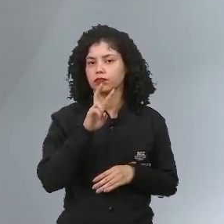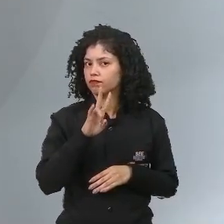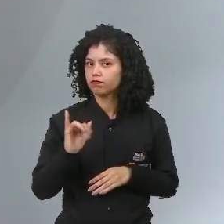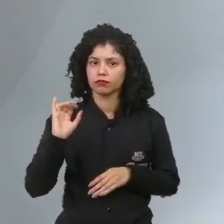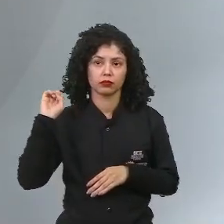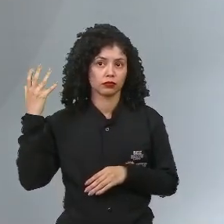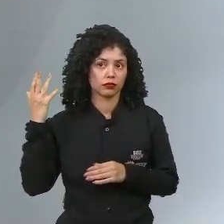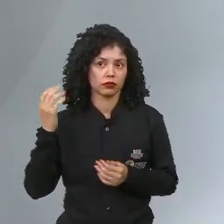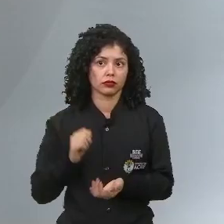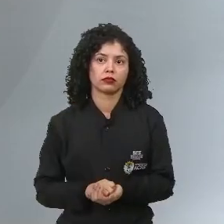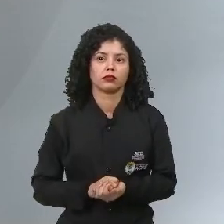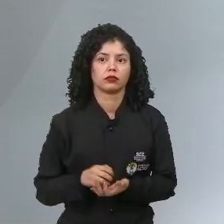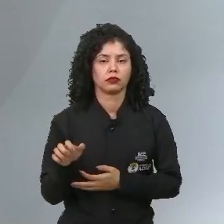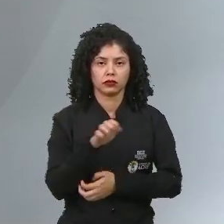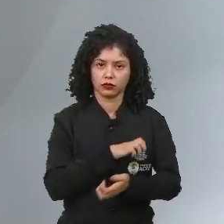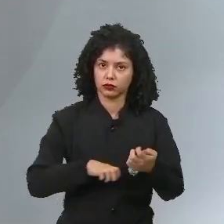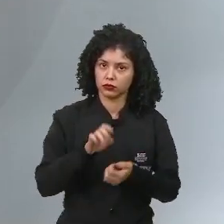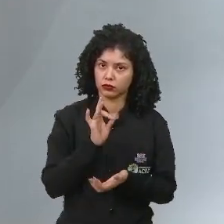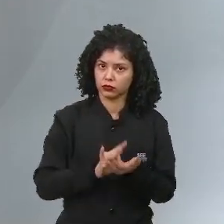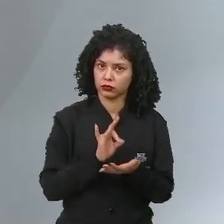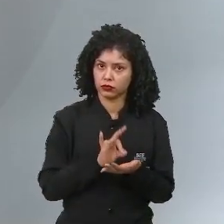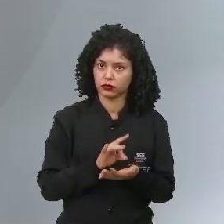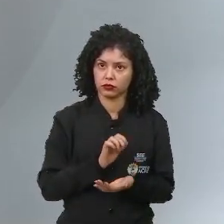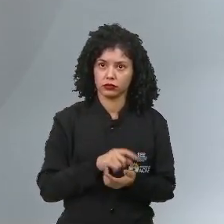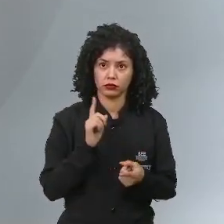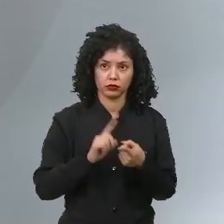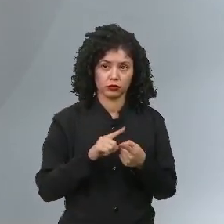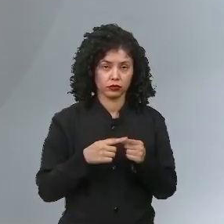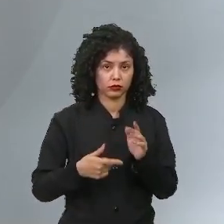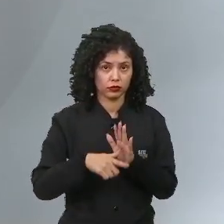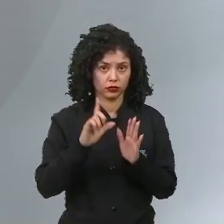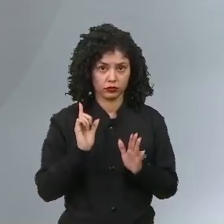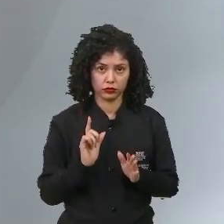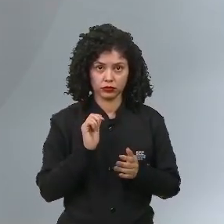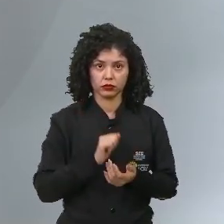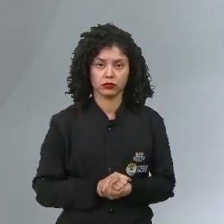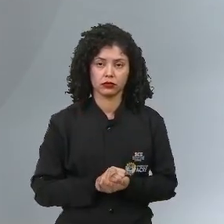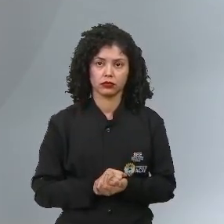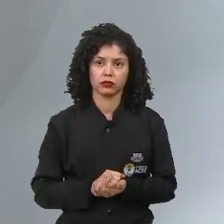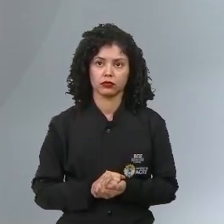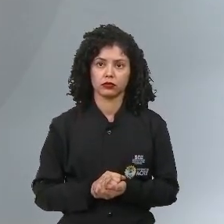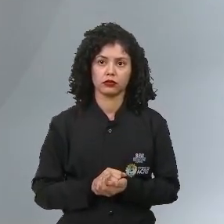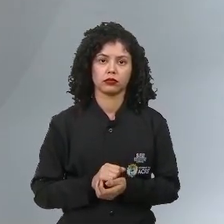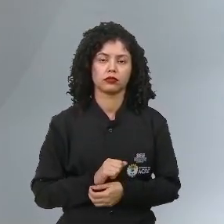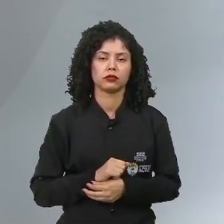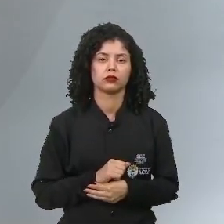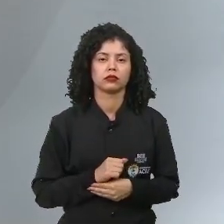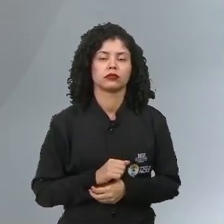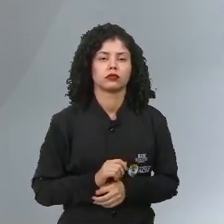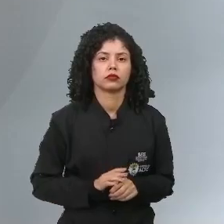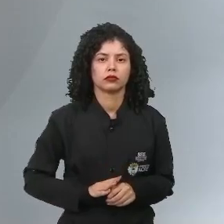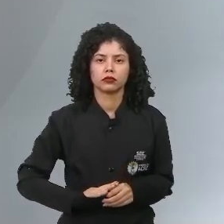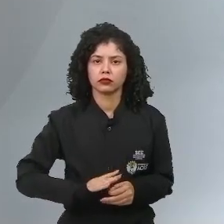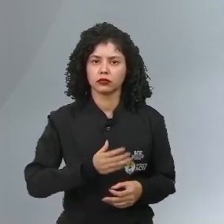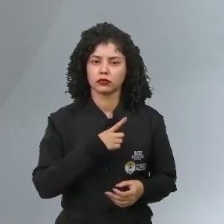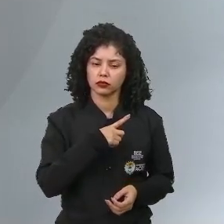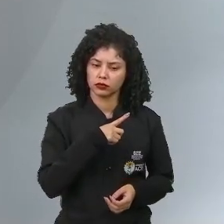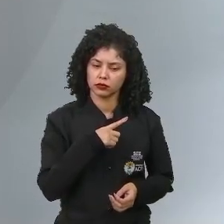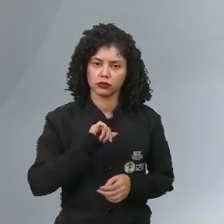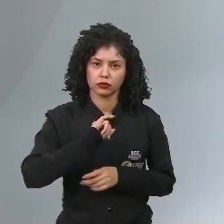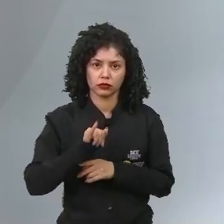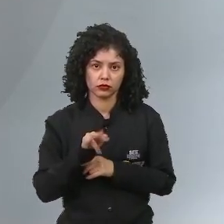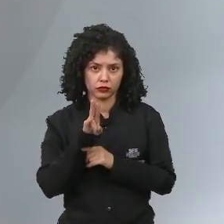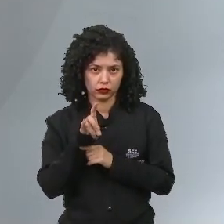acontecer, não vai ser uma revolta de fato. Por quê? Porque antes que acontecesse, um dos que participavam do movimento, que era